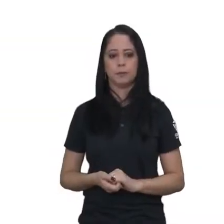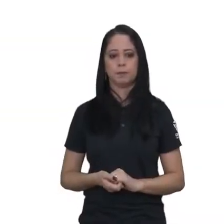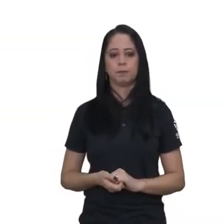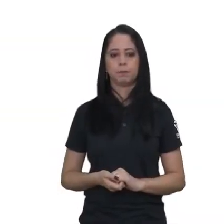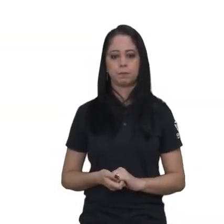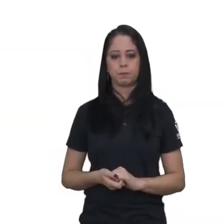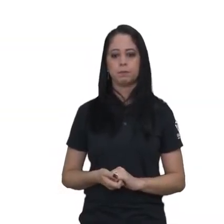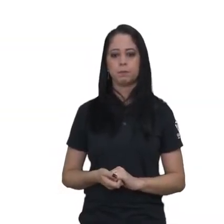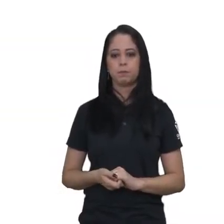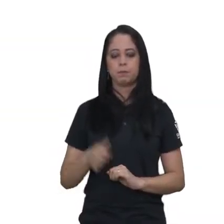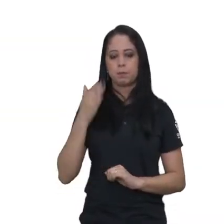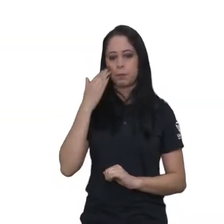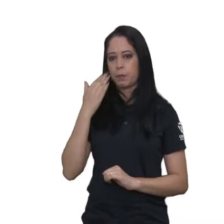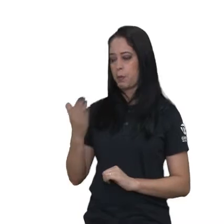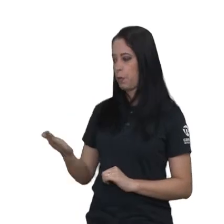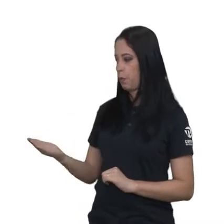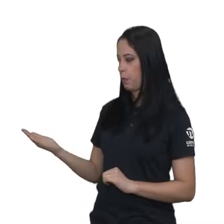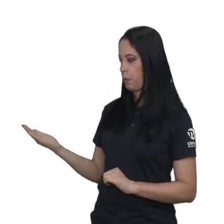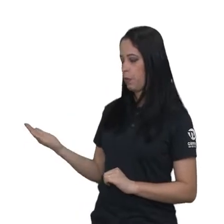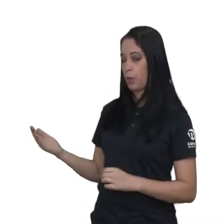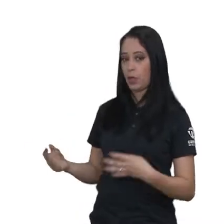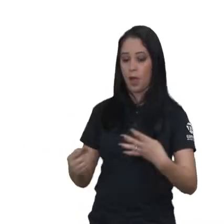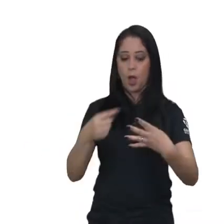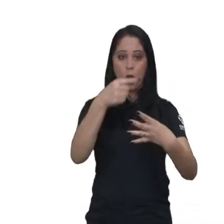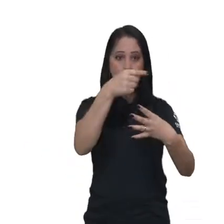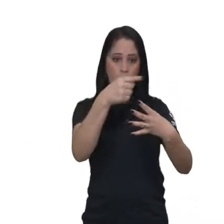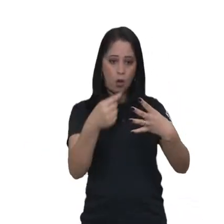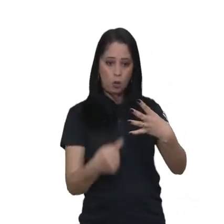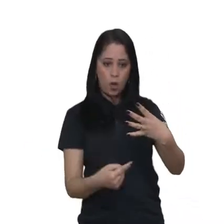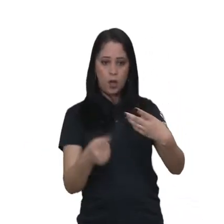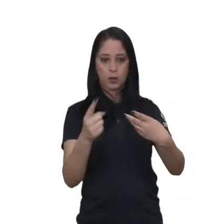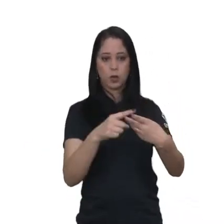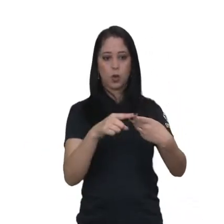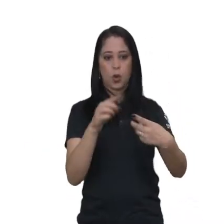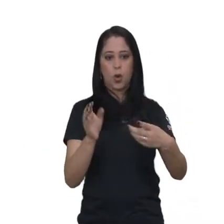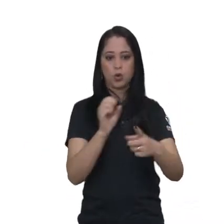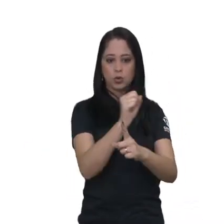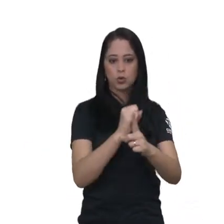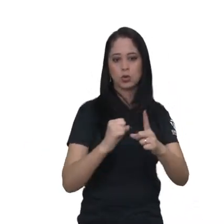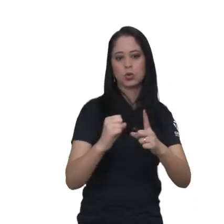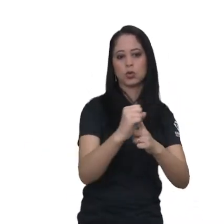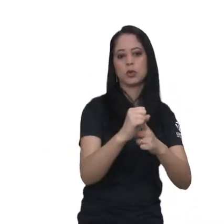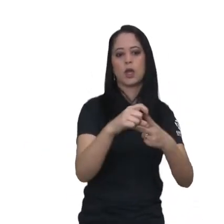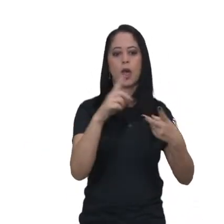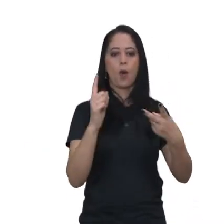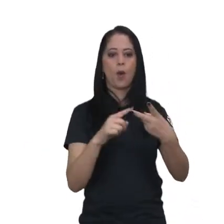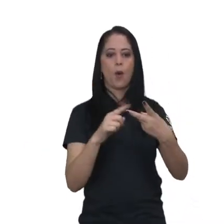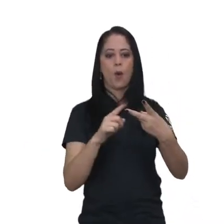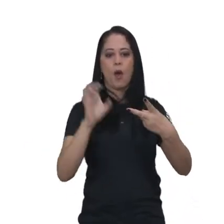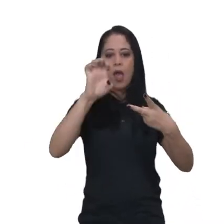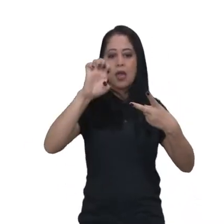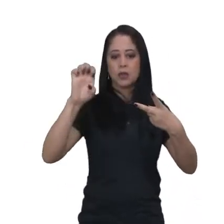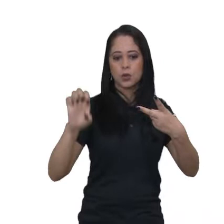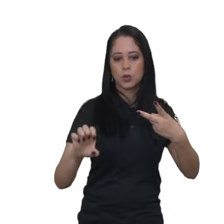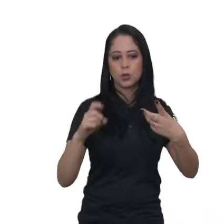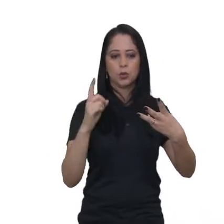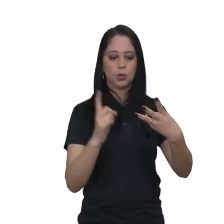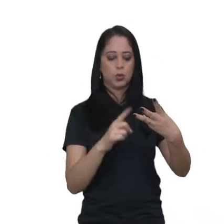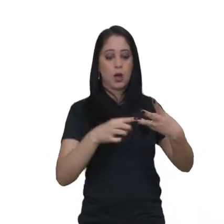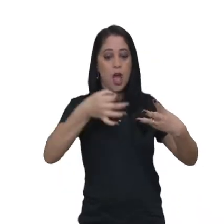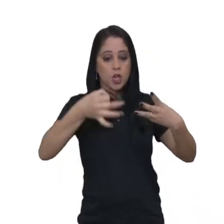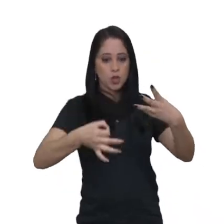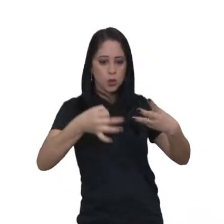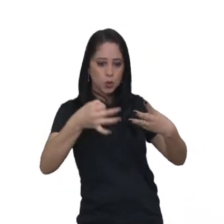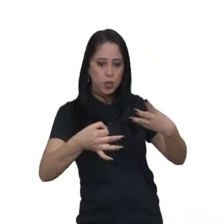Então, assim, a regularização fundiária, ela tem quatro pilares. A promoção social, a regularização urbanística, que é a questão da infraestrutura, a